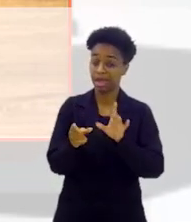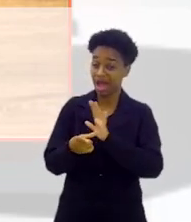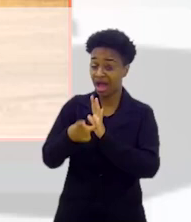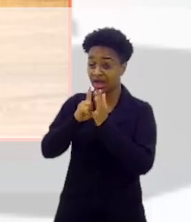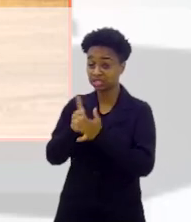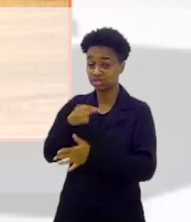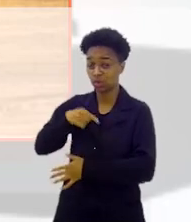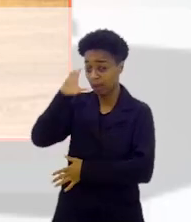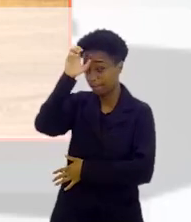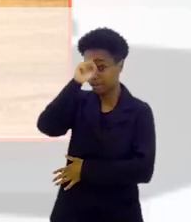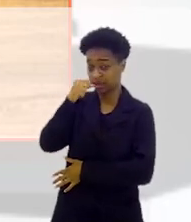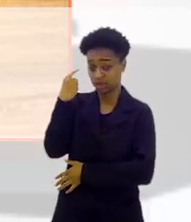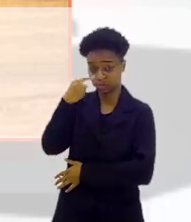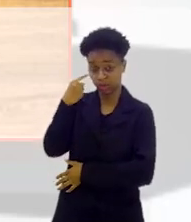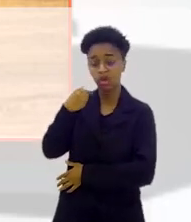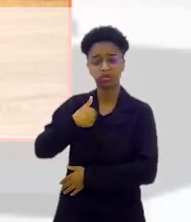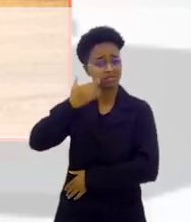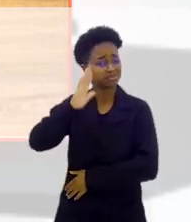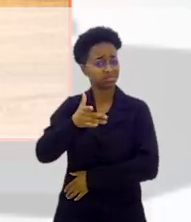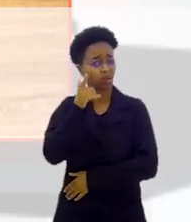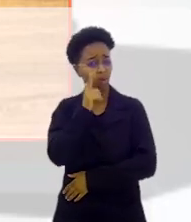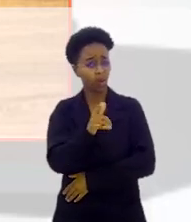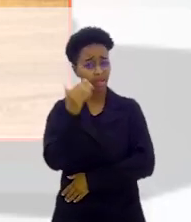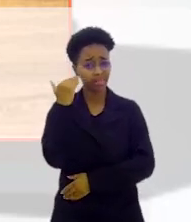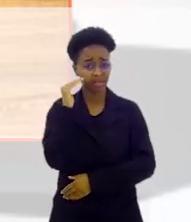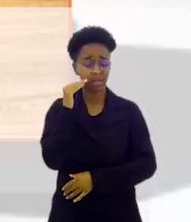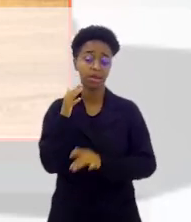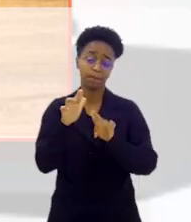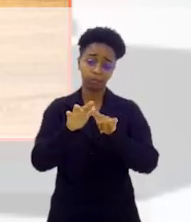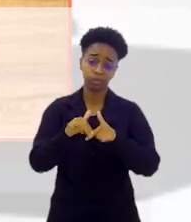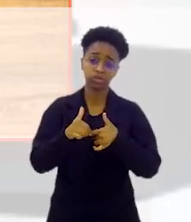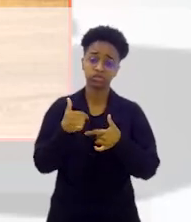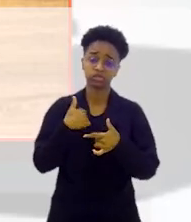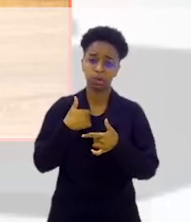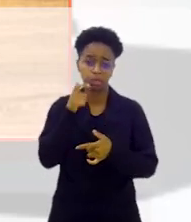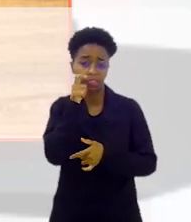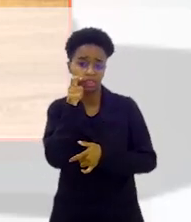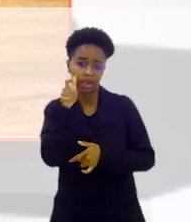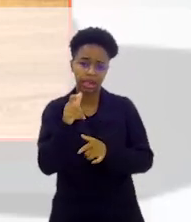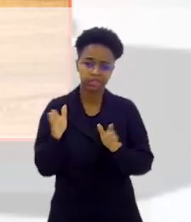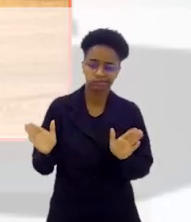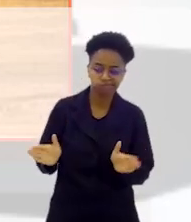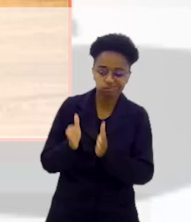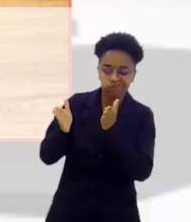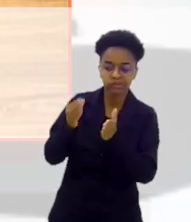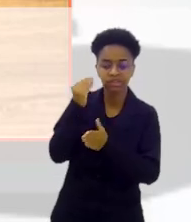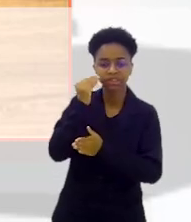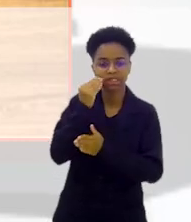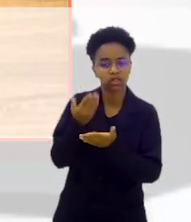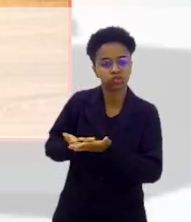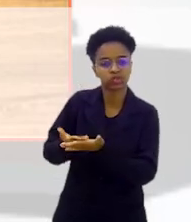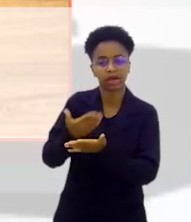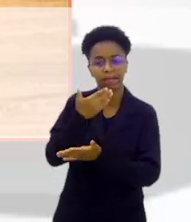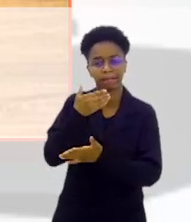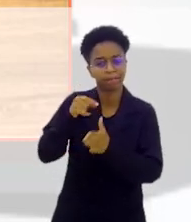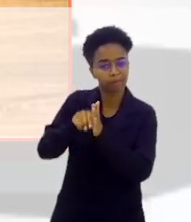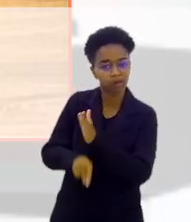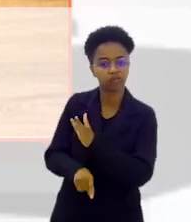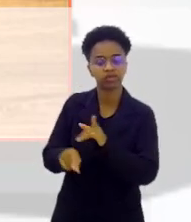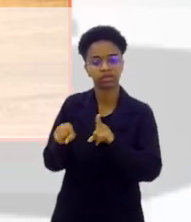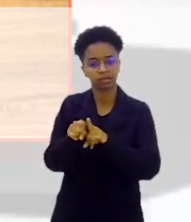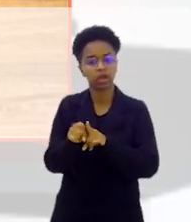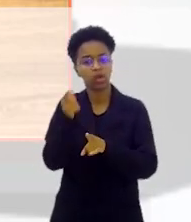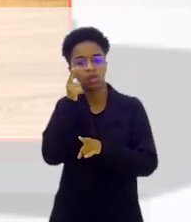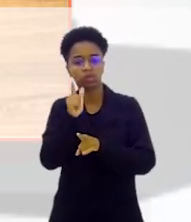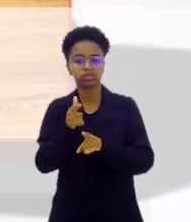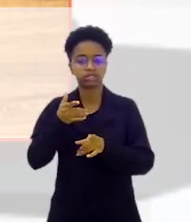antes de eu aprender o idioma deles, eu já entendi. Até por isso que eu tive esse estímulo de me desenvolver um pouco